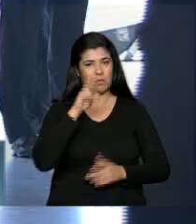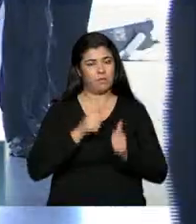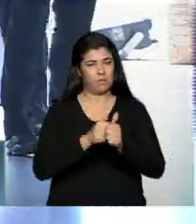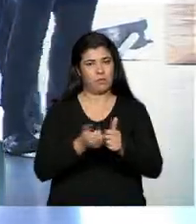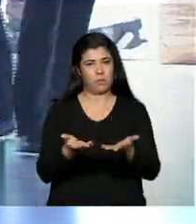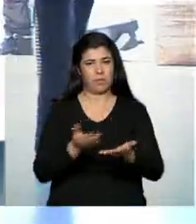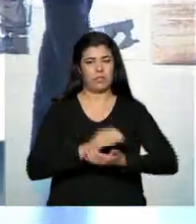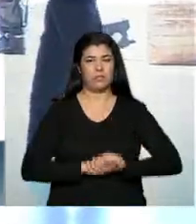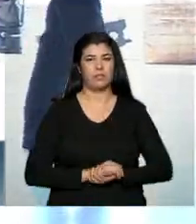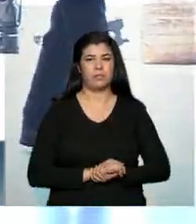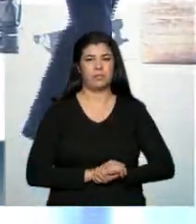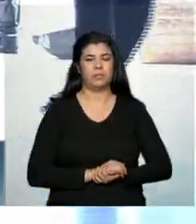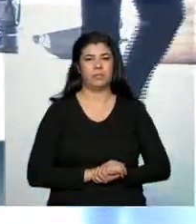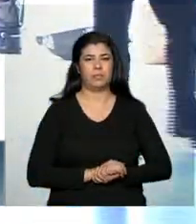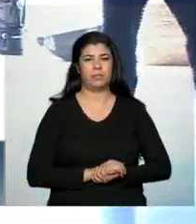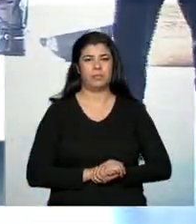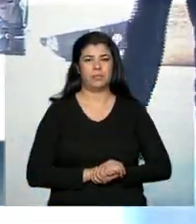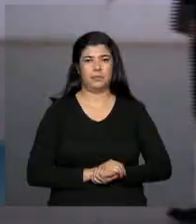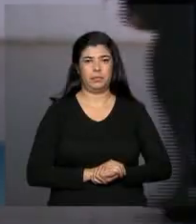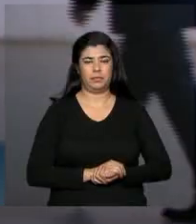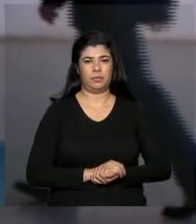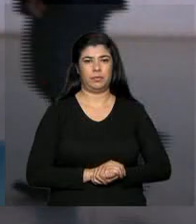vivo.